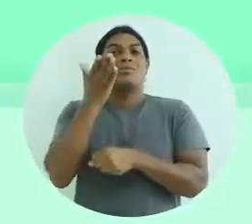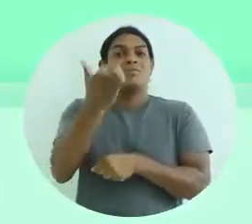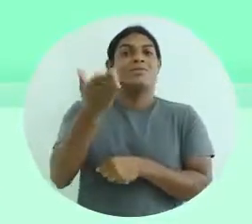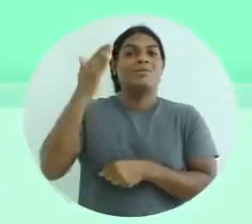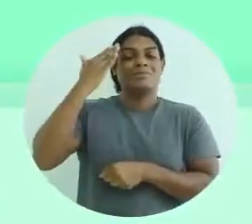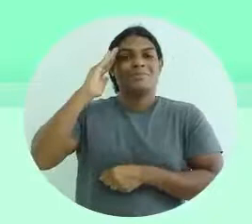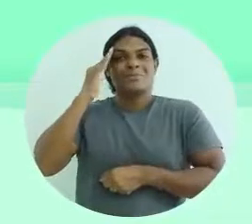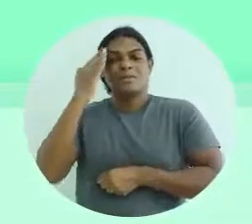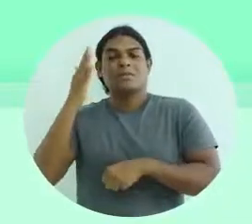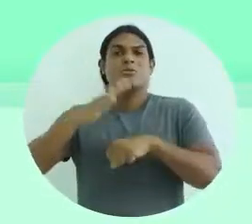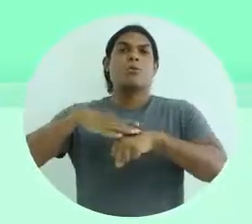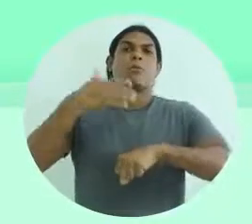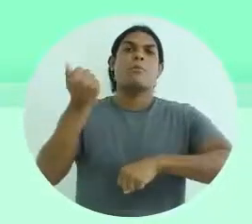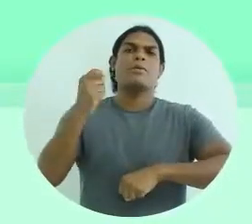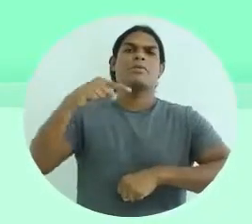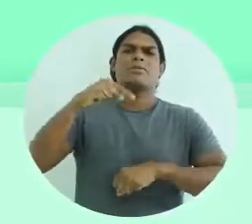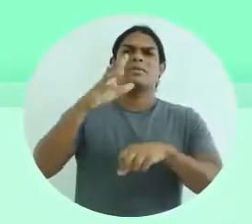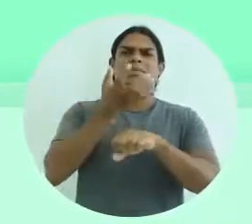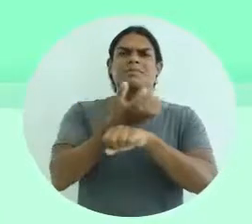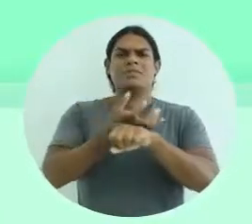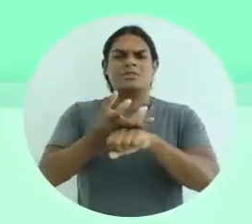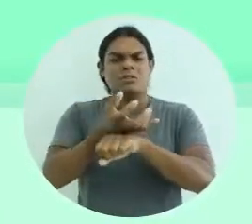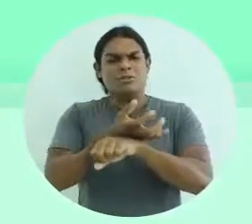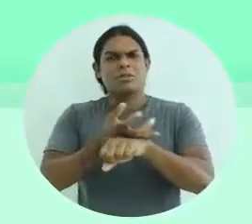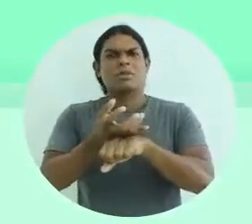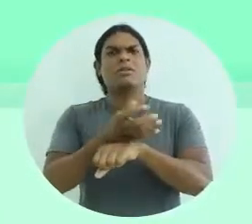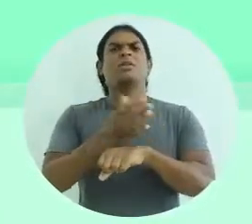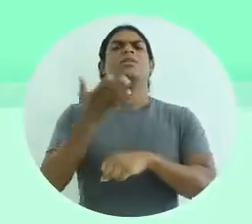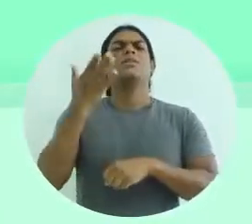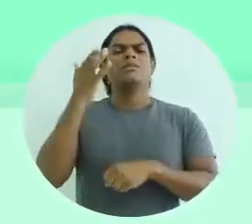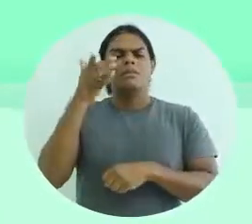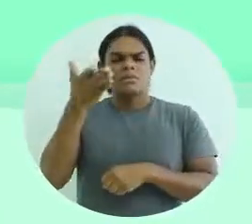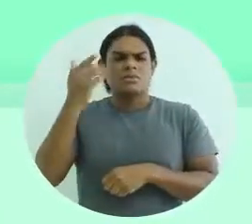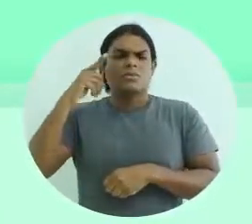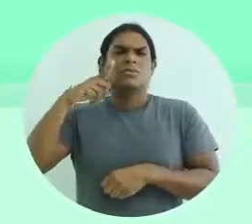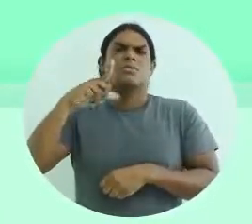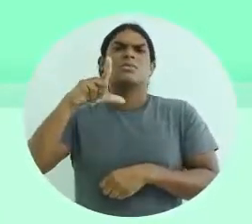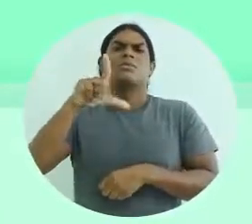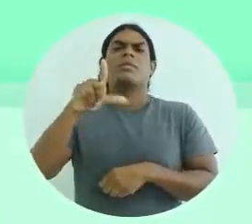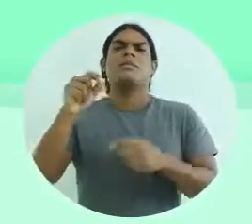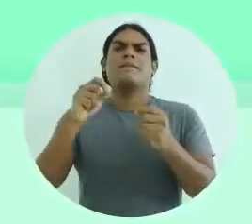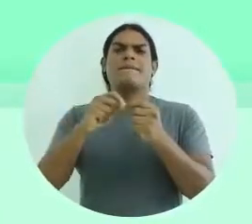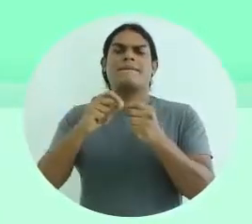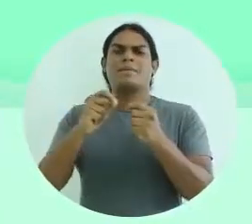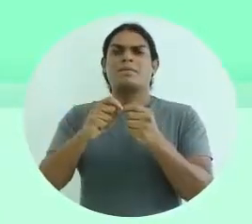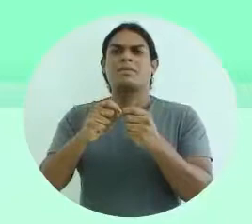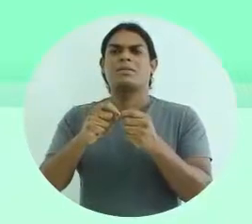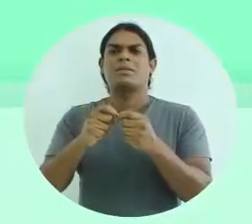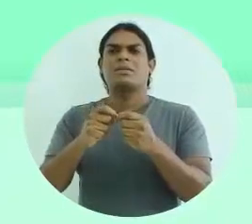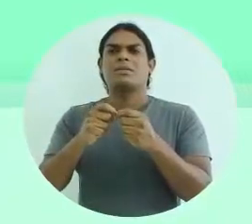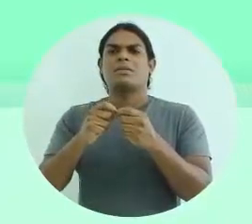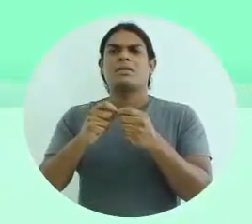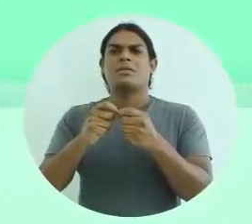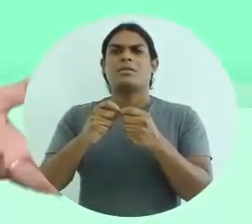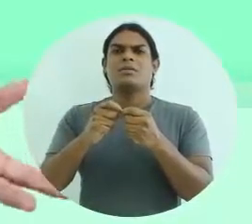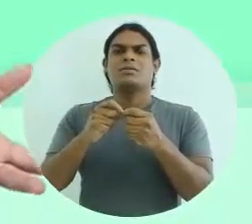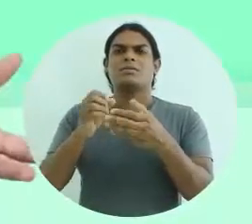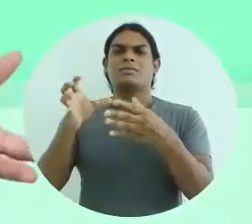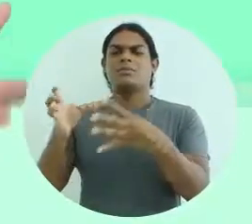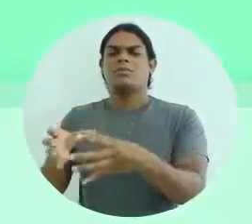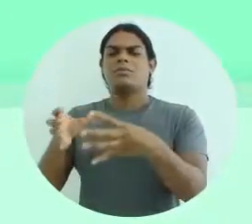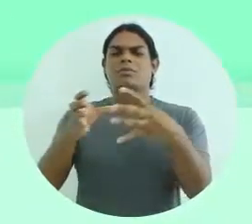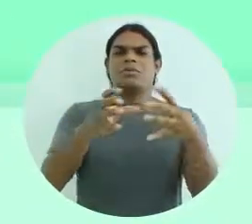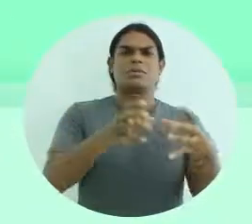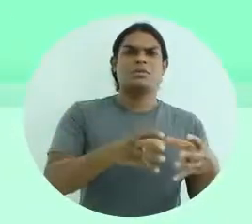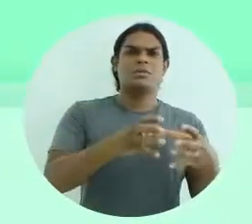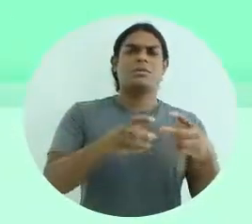melhor desse universo e que é possível entrar no processo de importação ou exportação. Não só é um universo para grandes empresas,